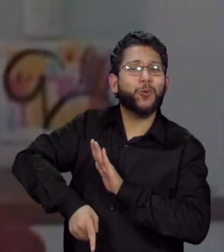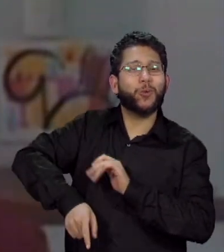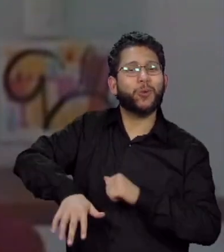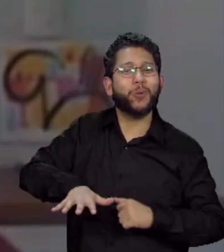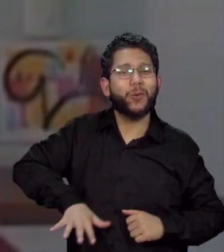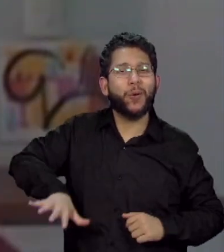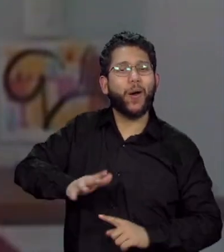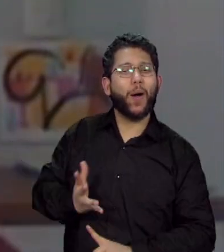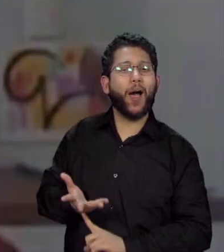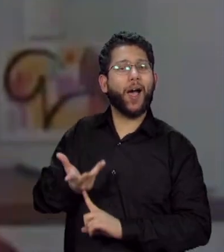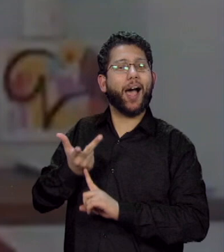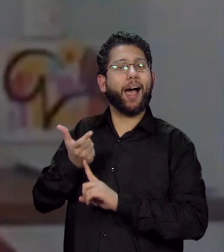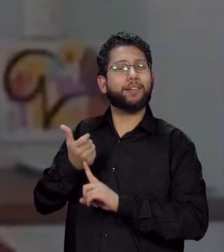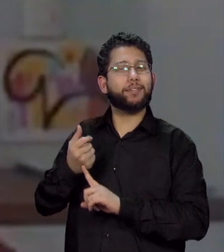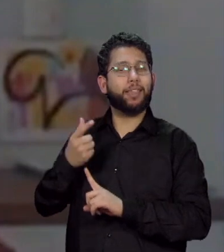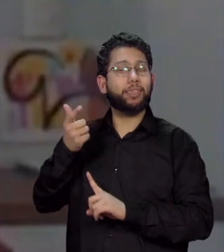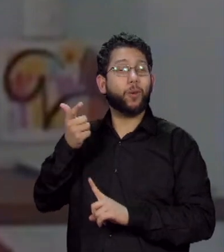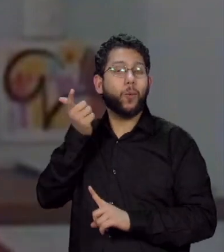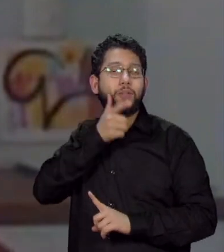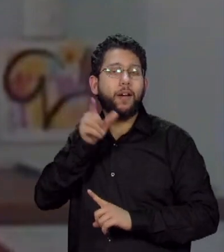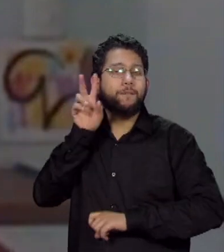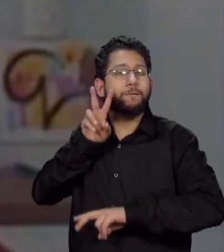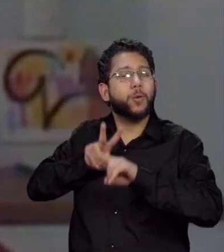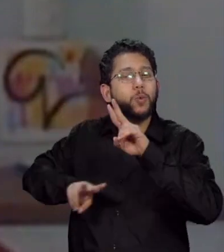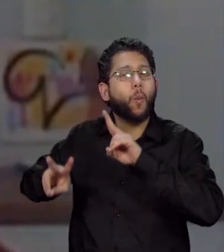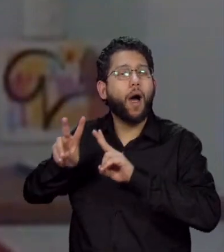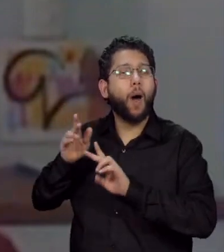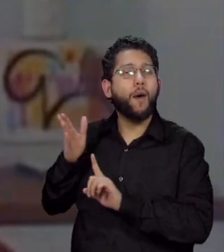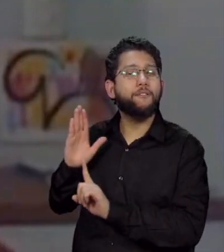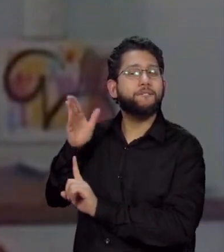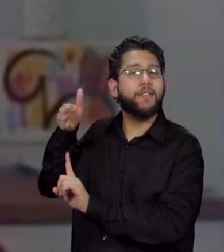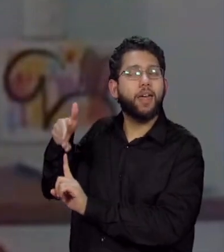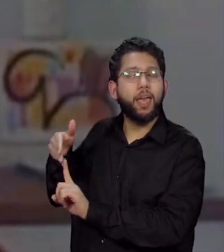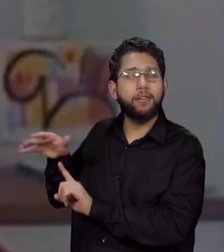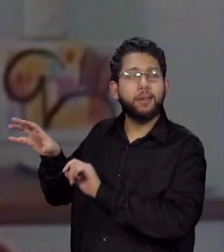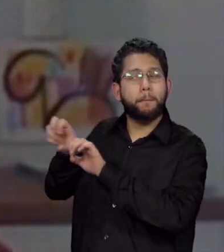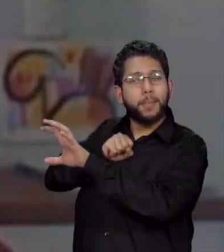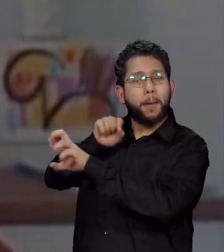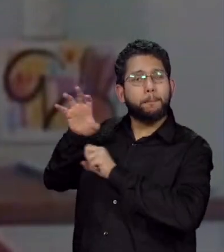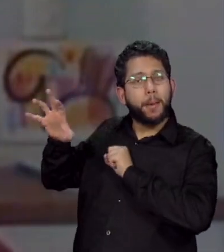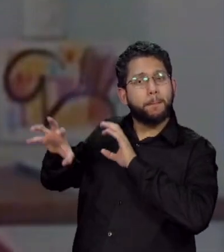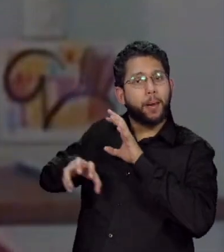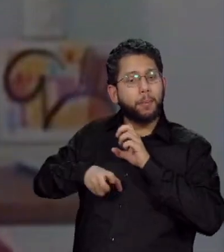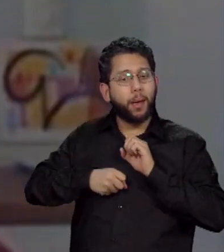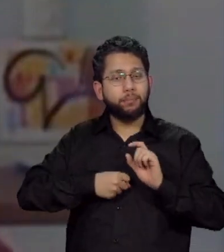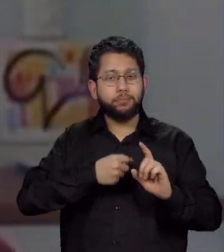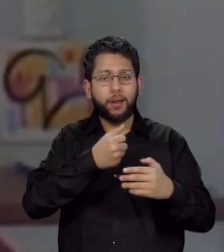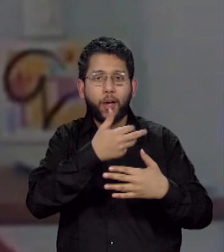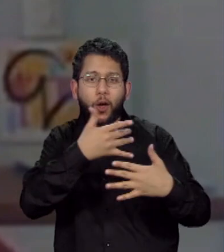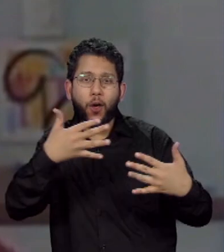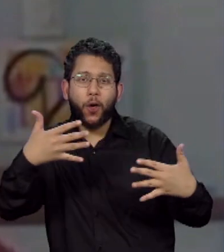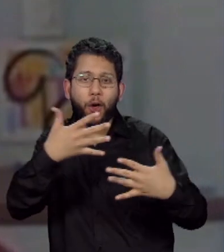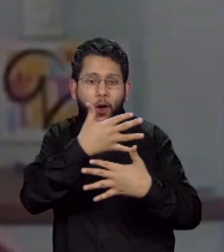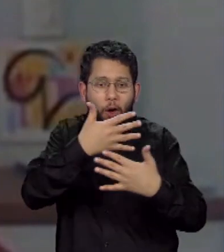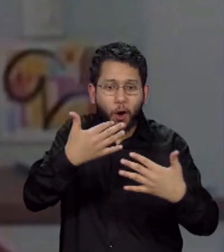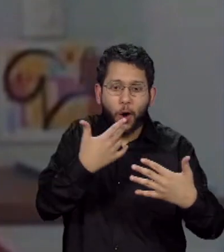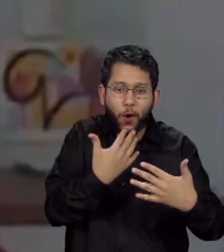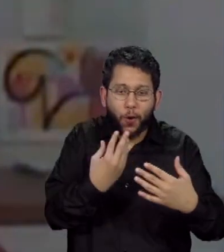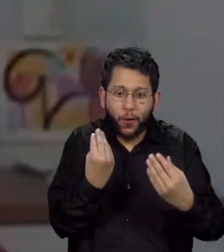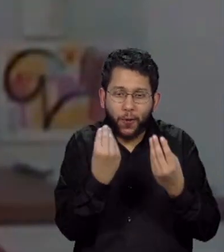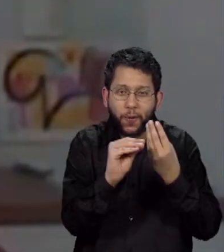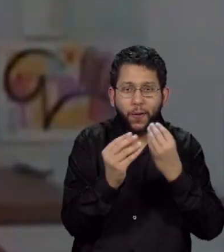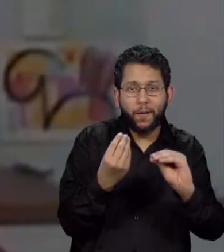que ela tinha muita referência visual, né, audiovisual. E só depois de ter muito